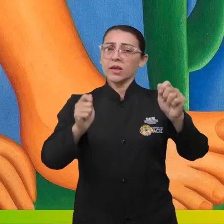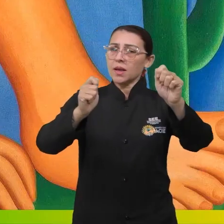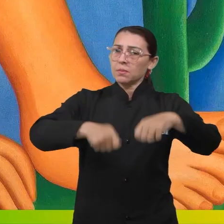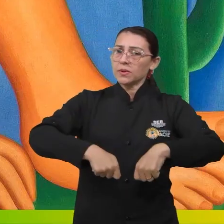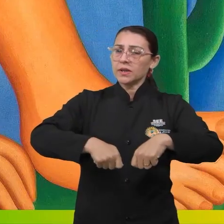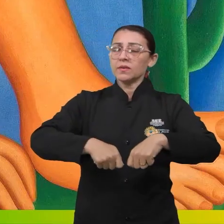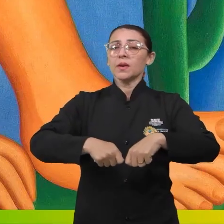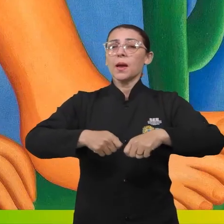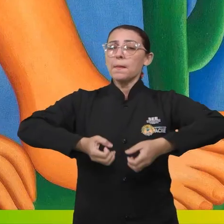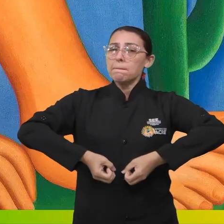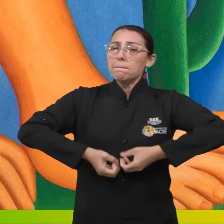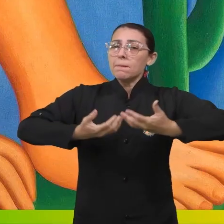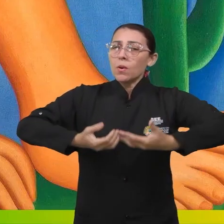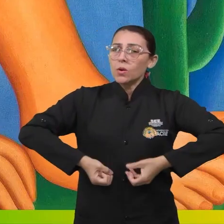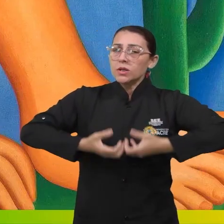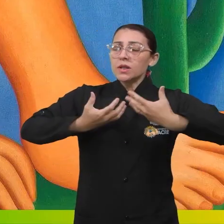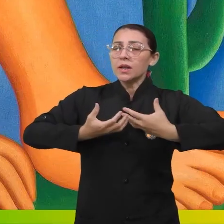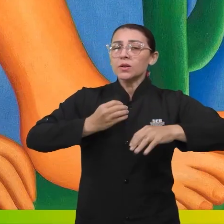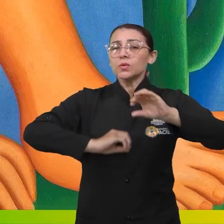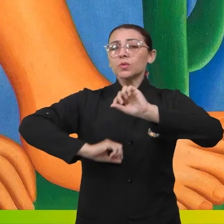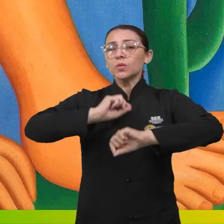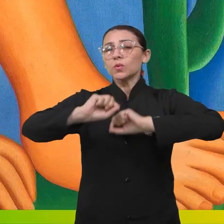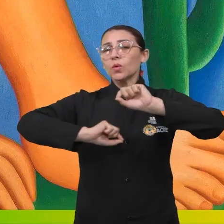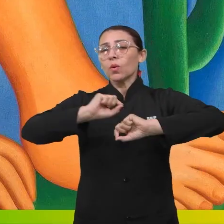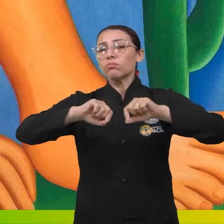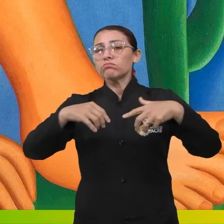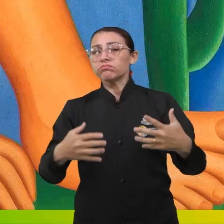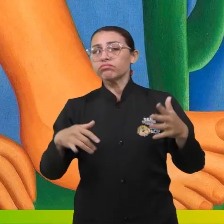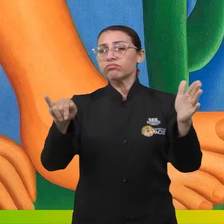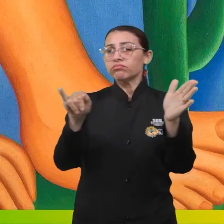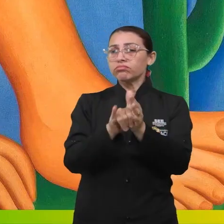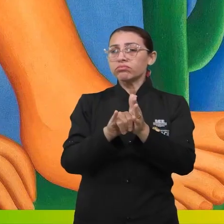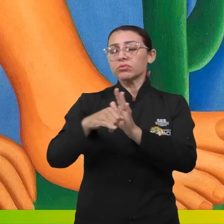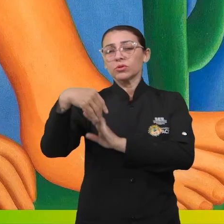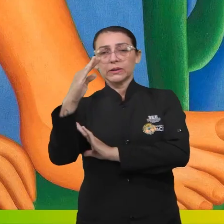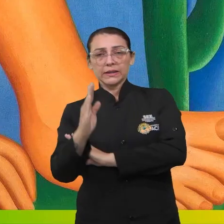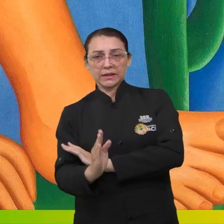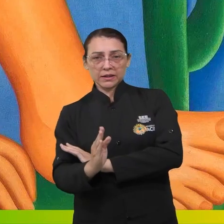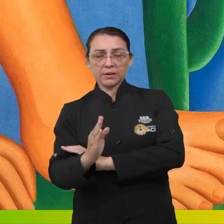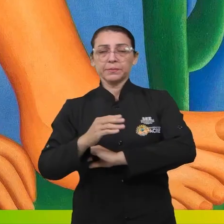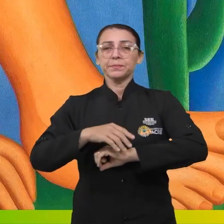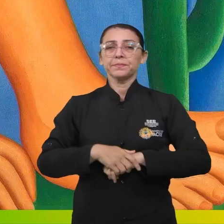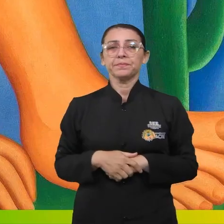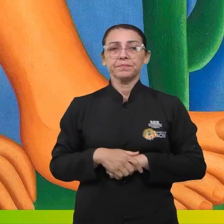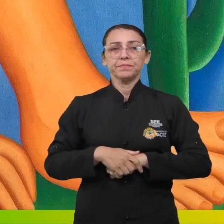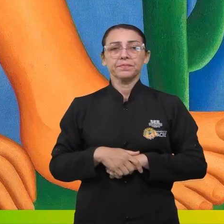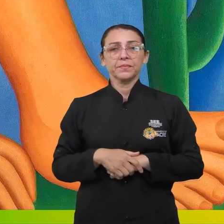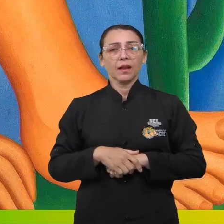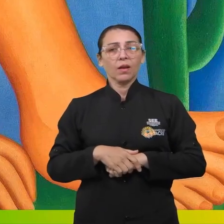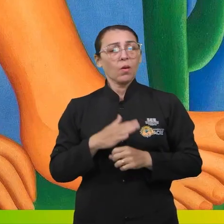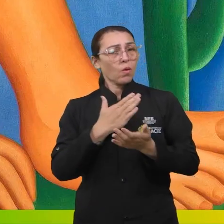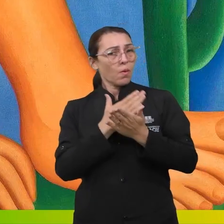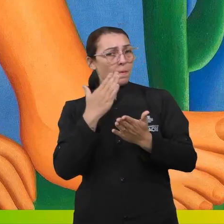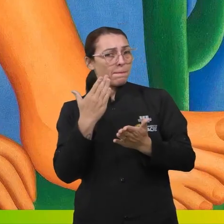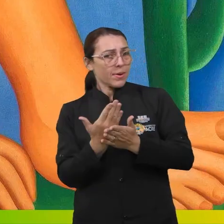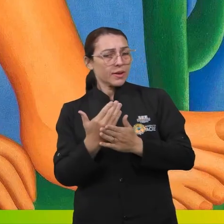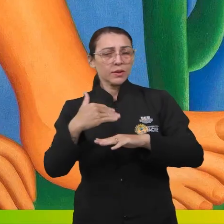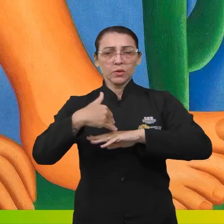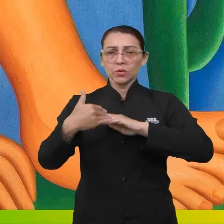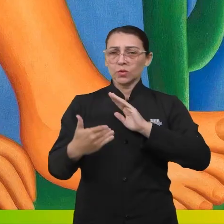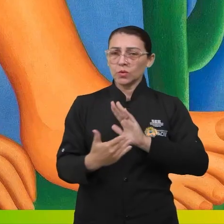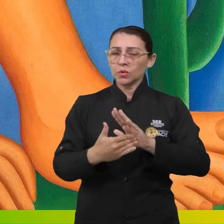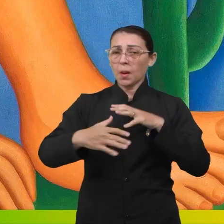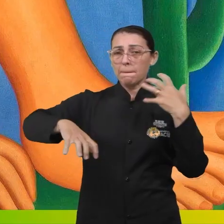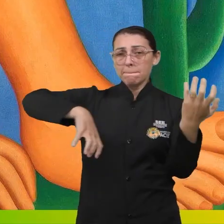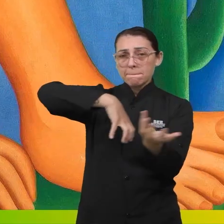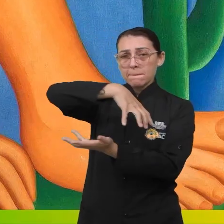possível se expressar através da identidade brasileira. Aí começa isso tudo através